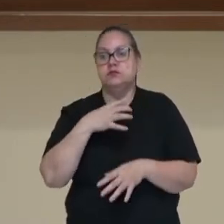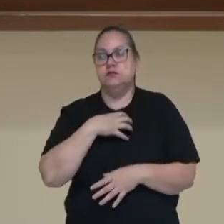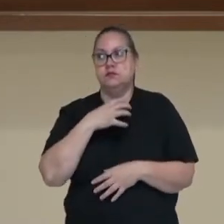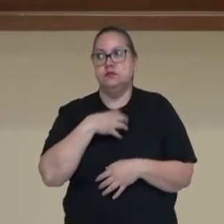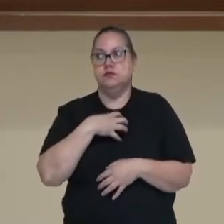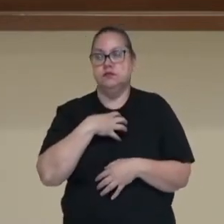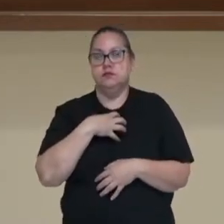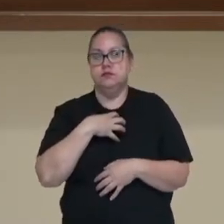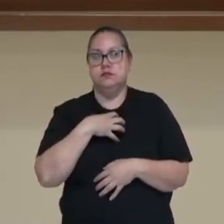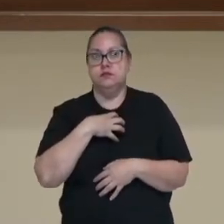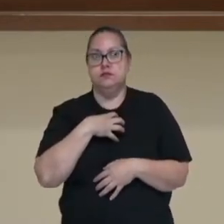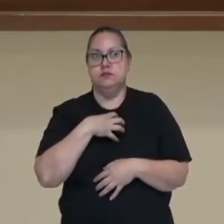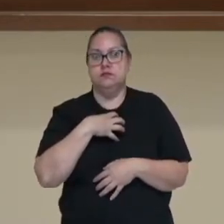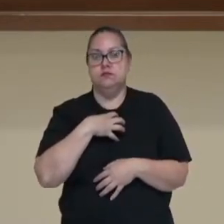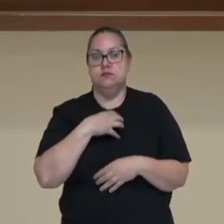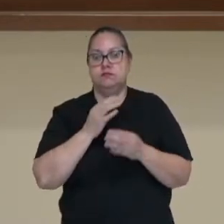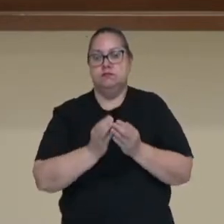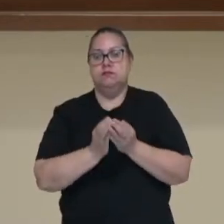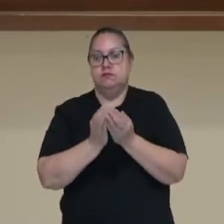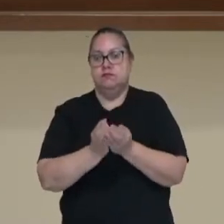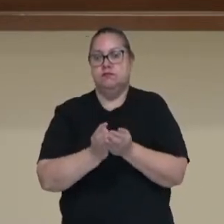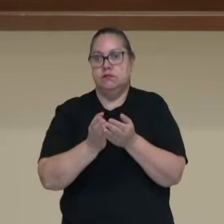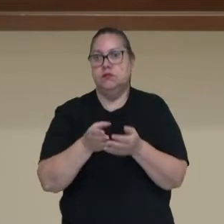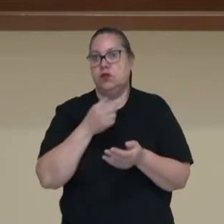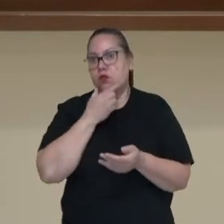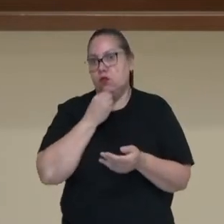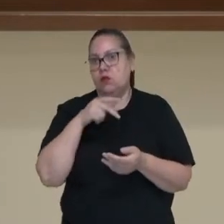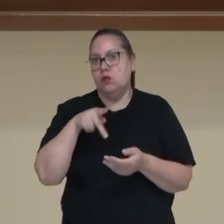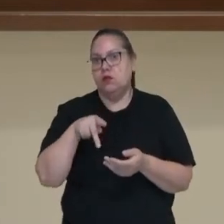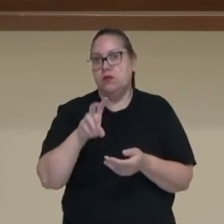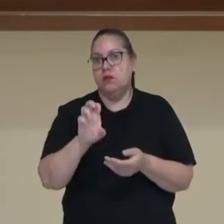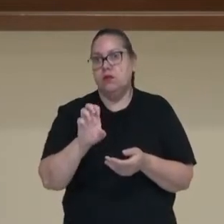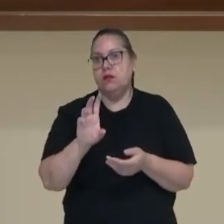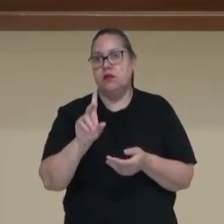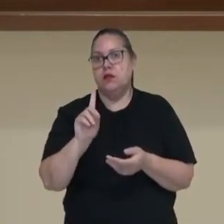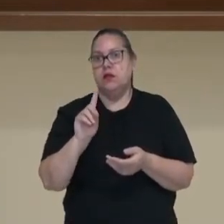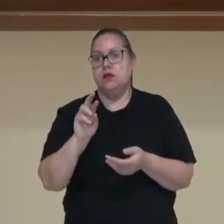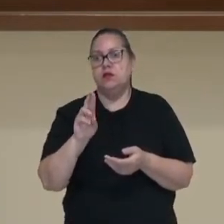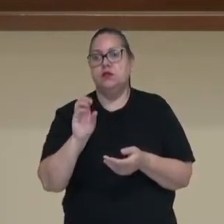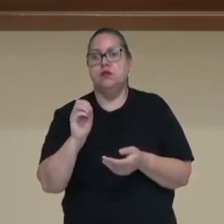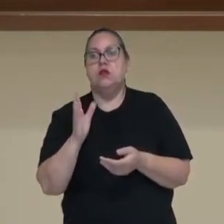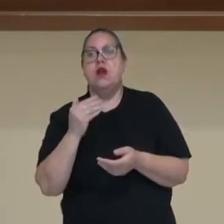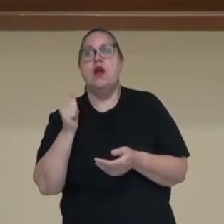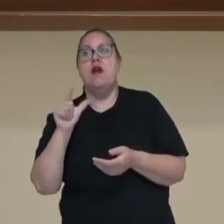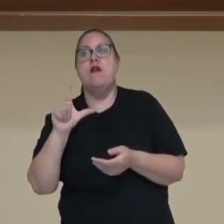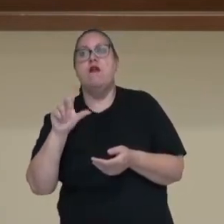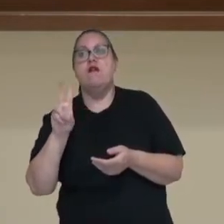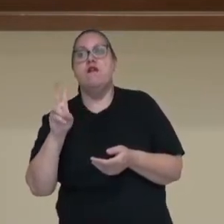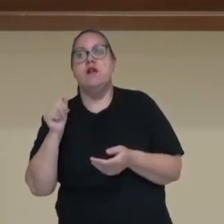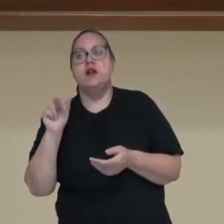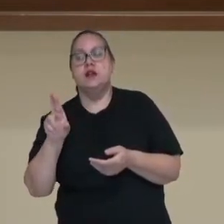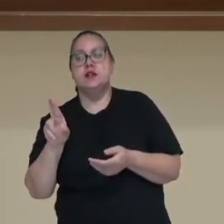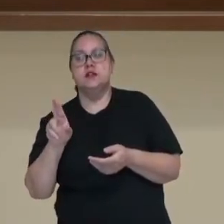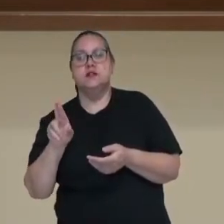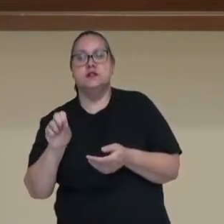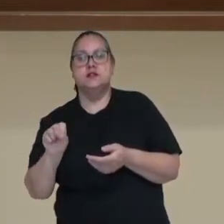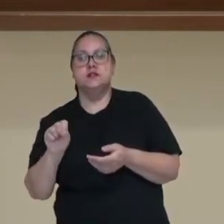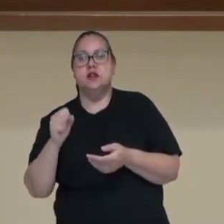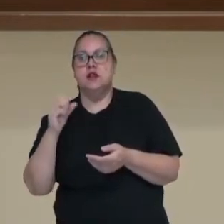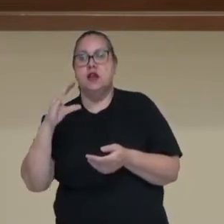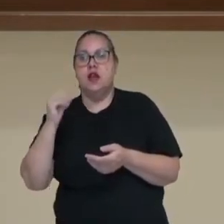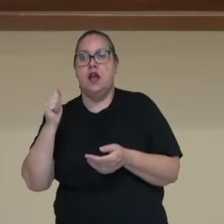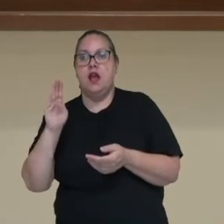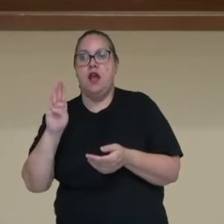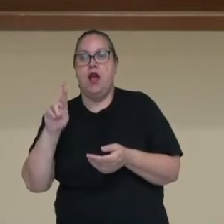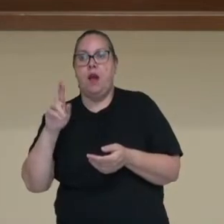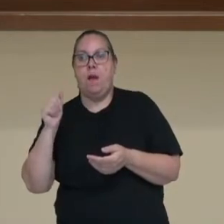comportamento da esquadra de Pedro Álvares Cabral já derruba a teoria que eu, por exemplo,